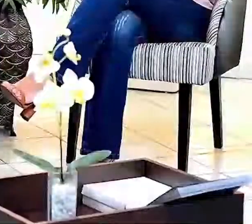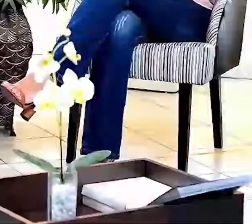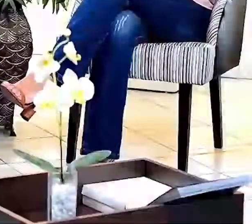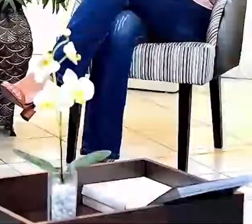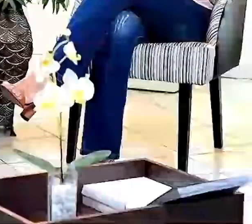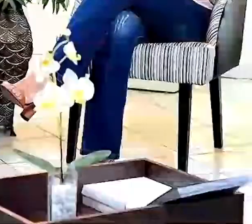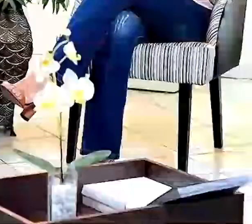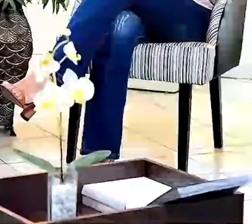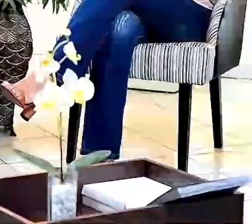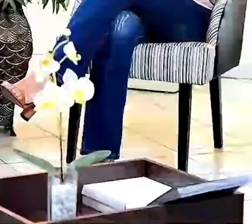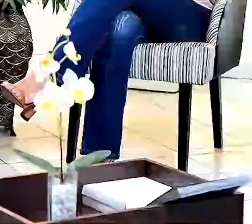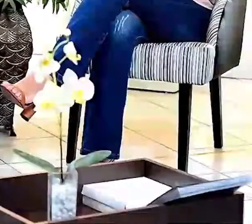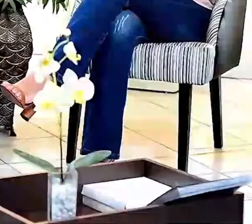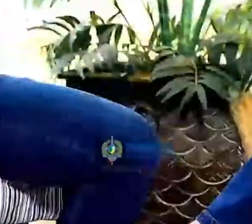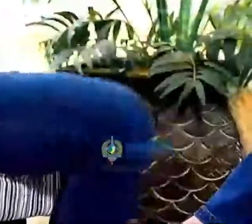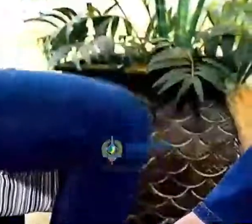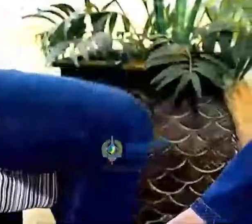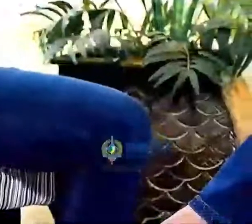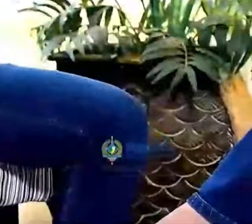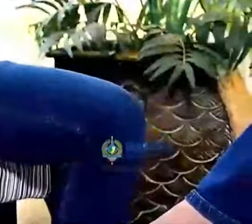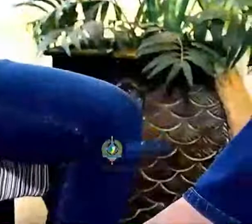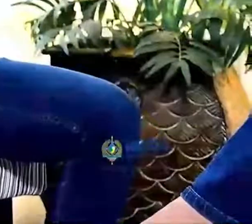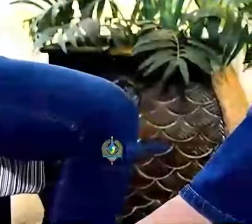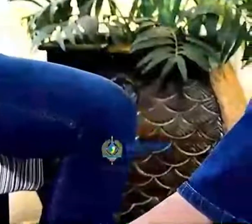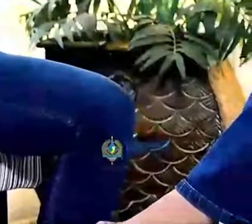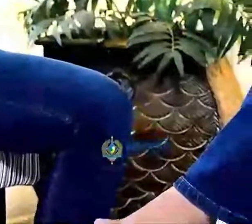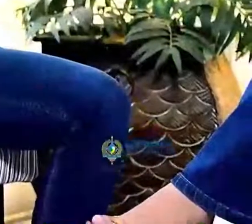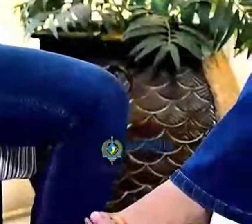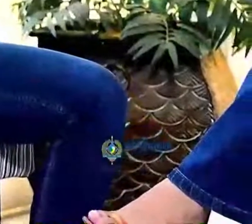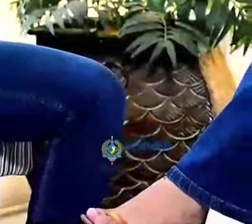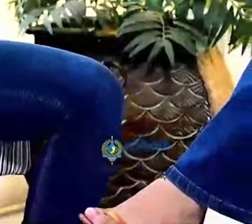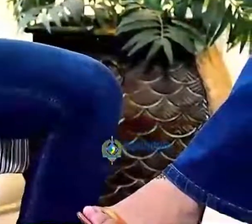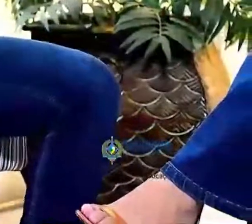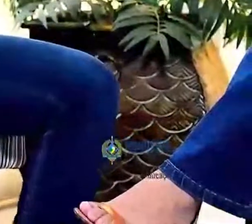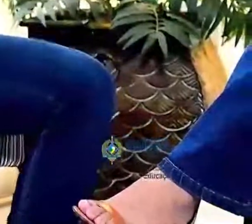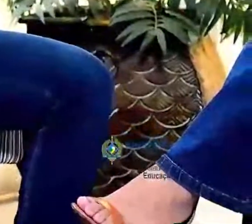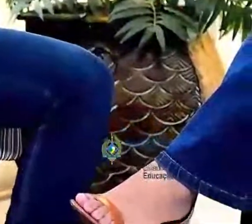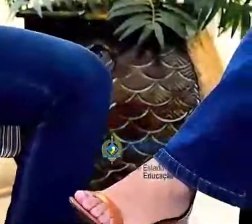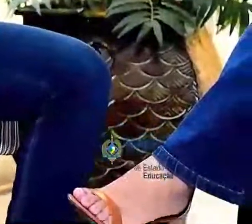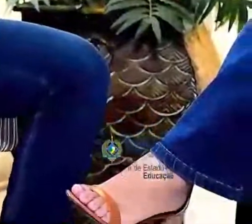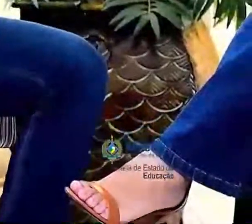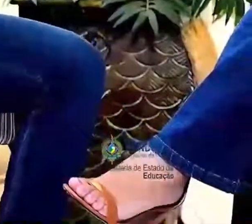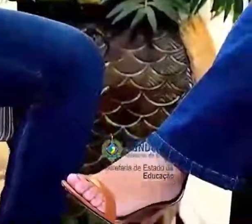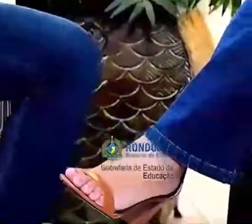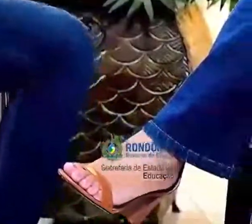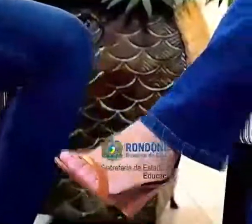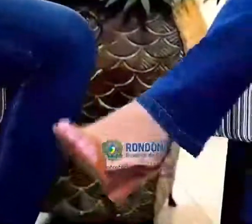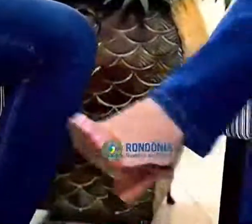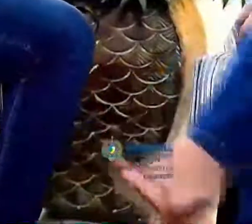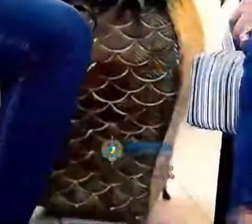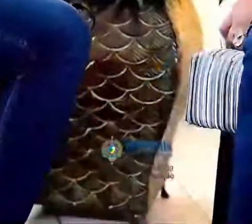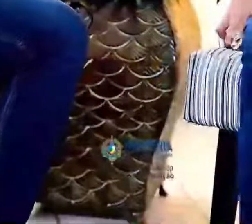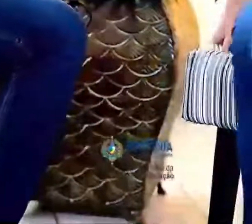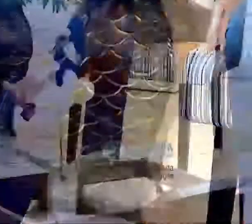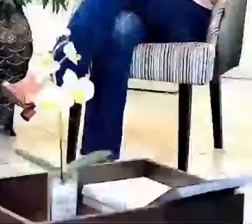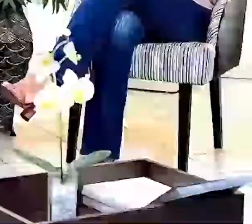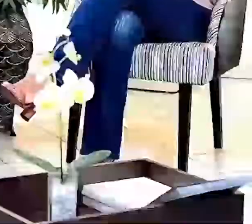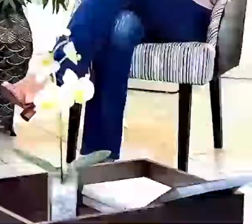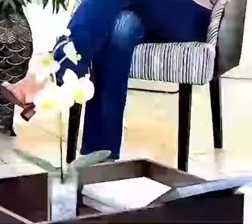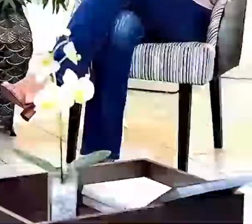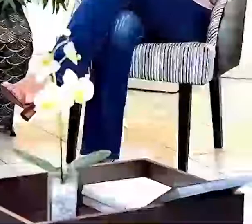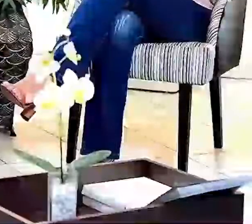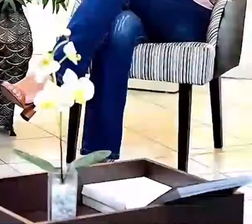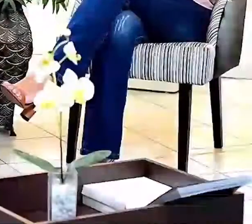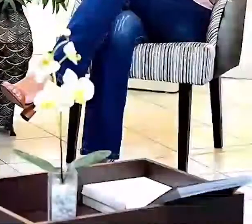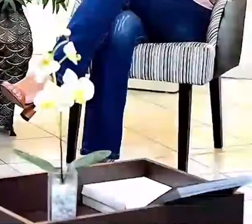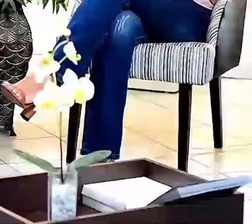com cabelos e barba bem aparados e com uma roupa adequada para uma entrevista de emprego. Esse item é super importante,